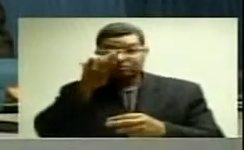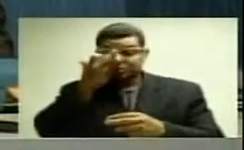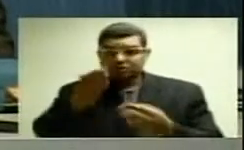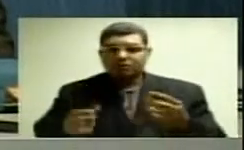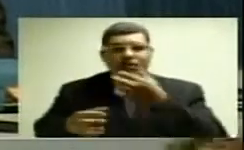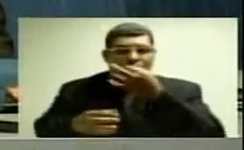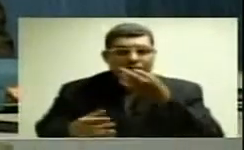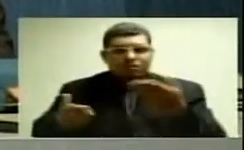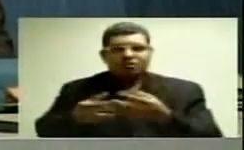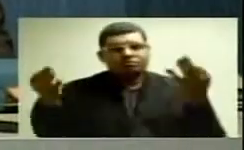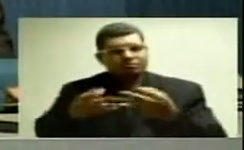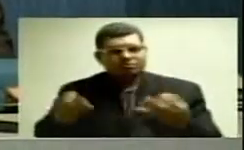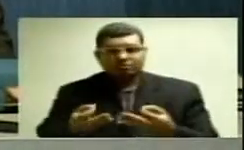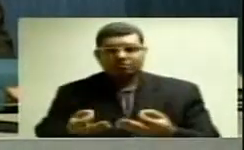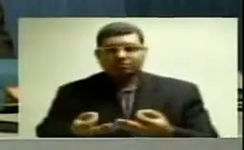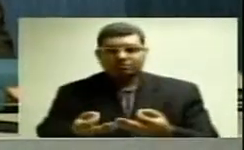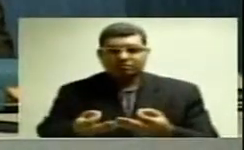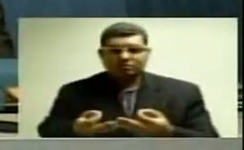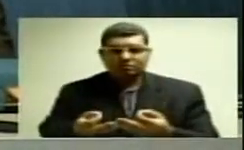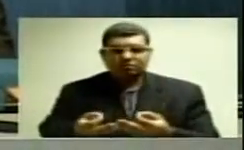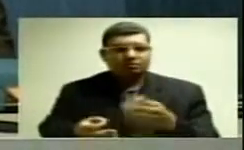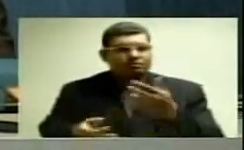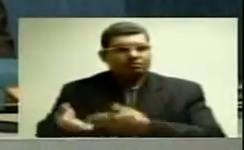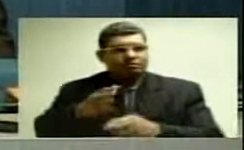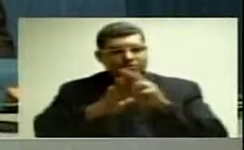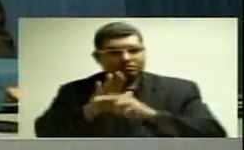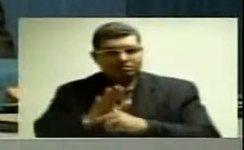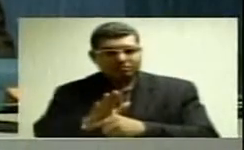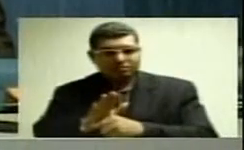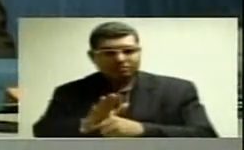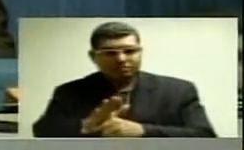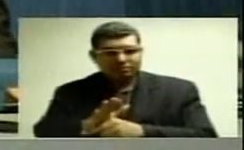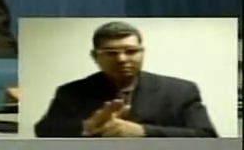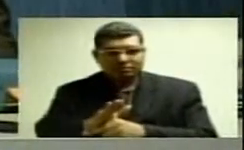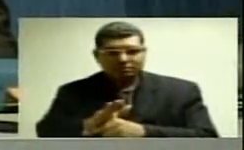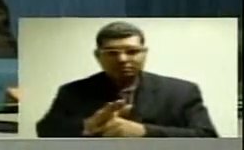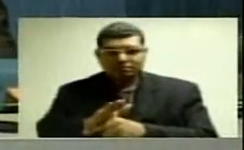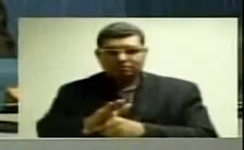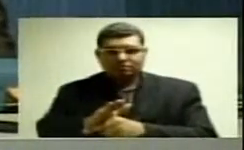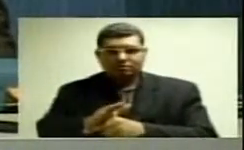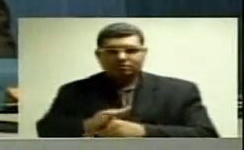Dois argumentos certamente não são ou não foram